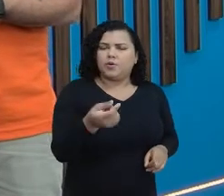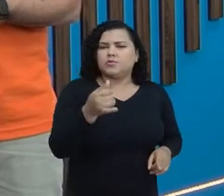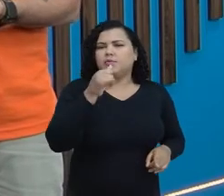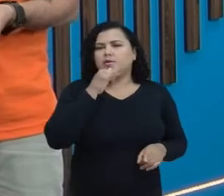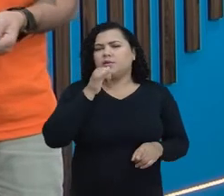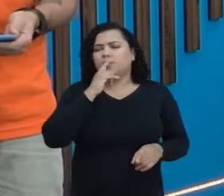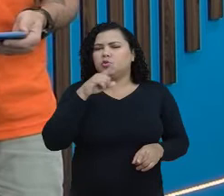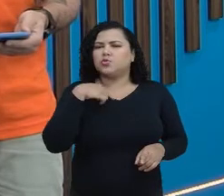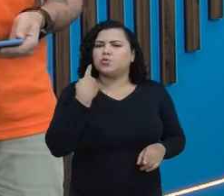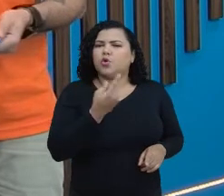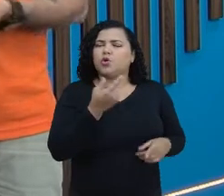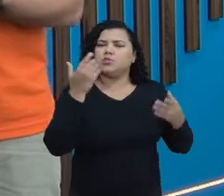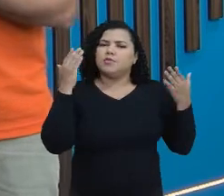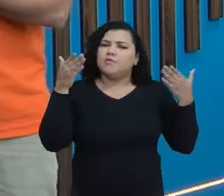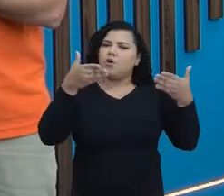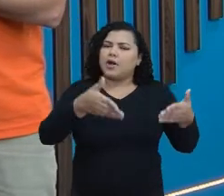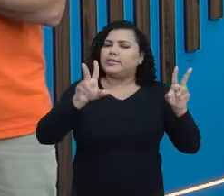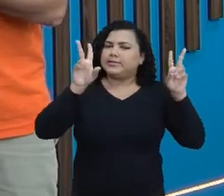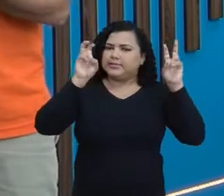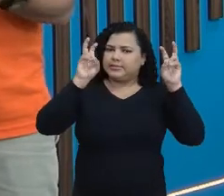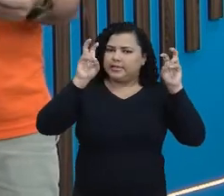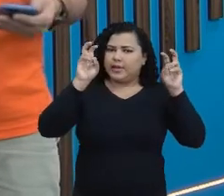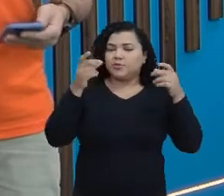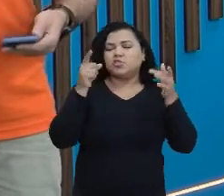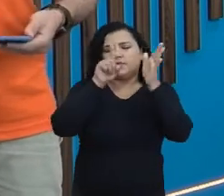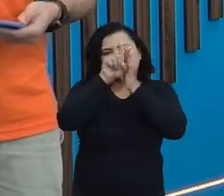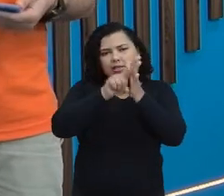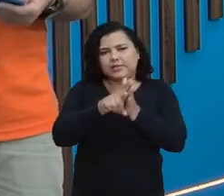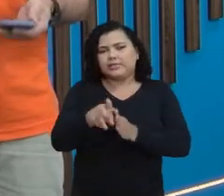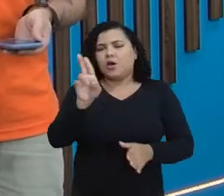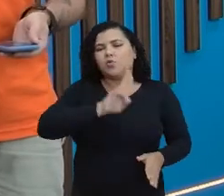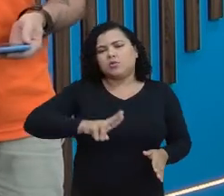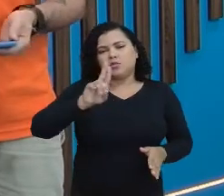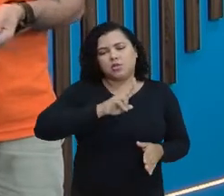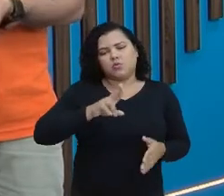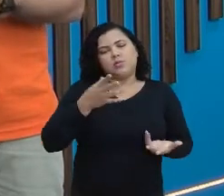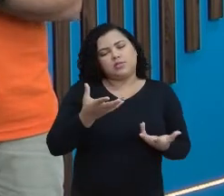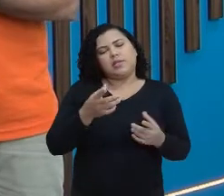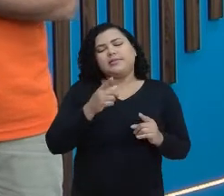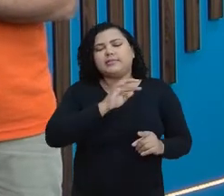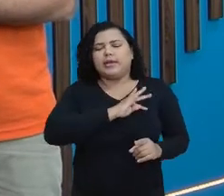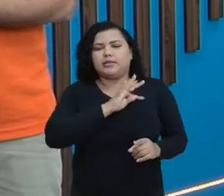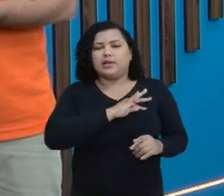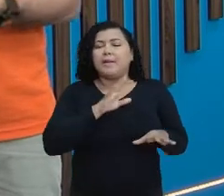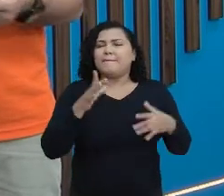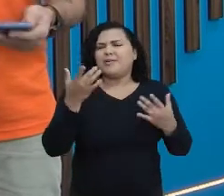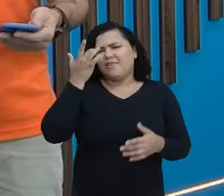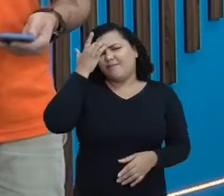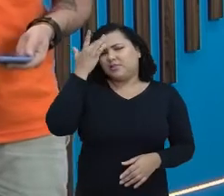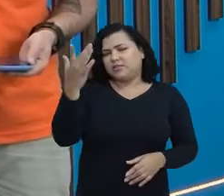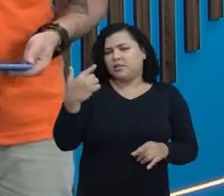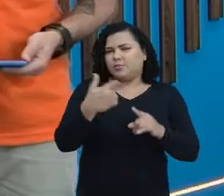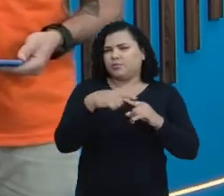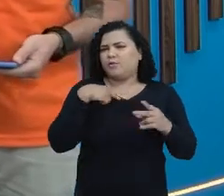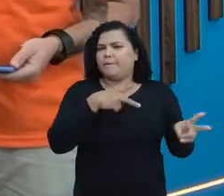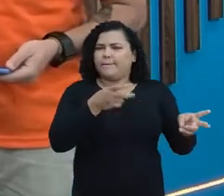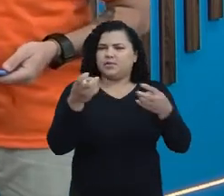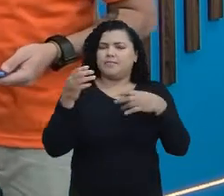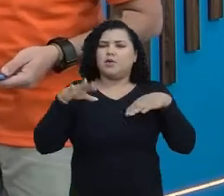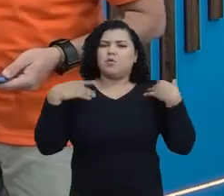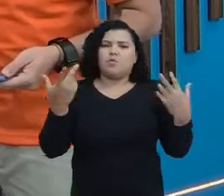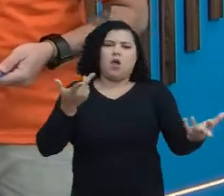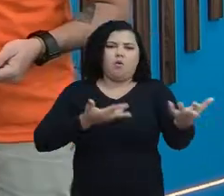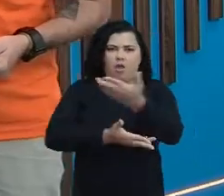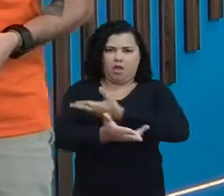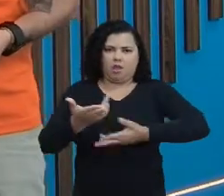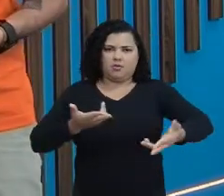grandezas proporcionais, a gente vai analisar dessa forma, mas vai ficar mais fácil porque a gente vai observar como é que é a relação entre